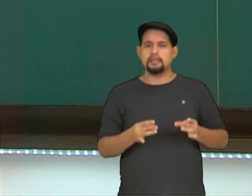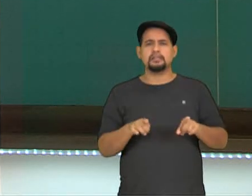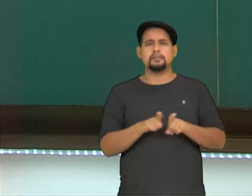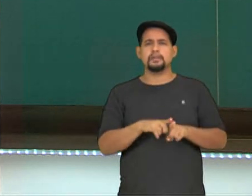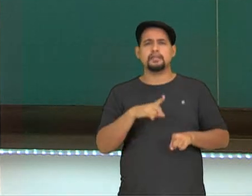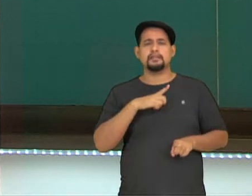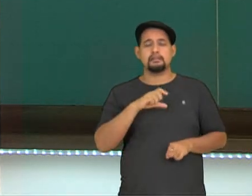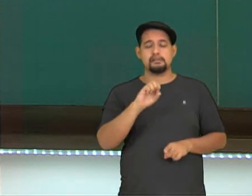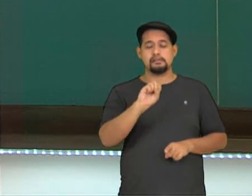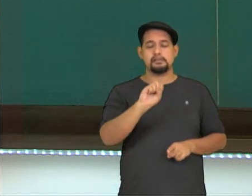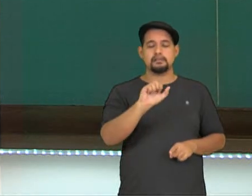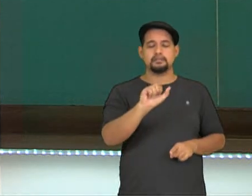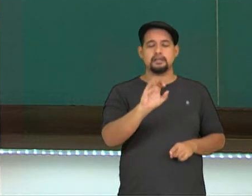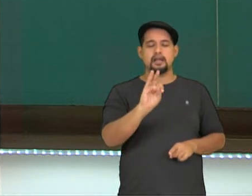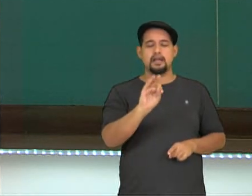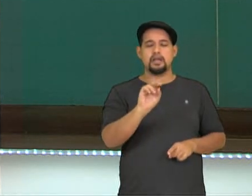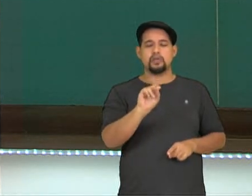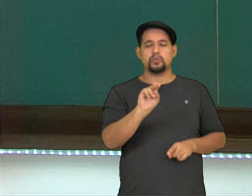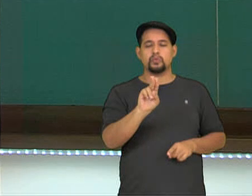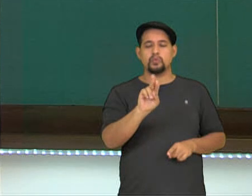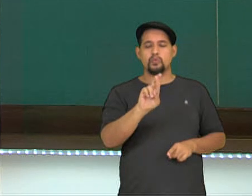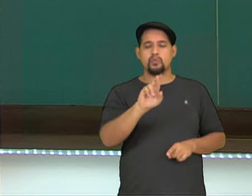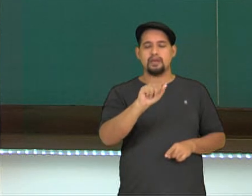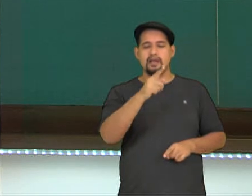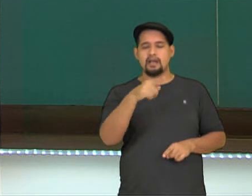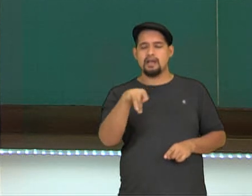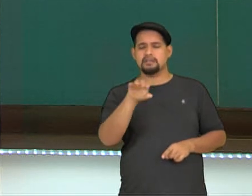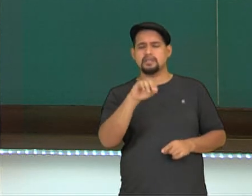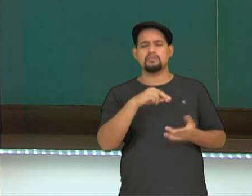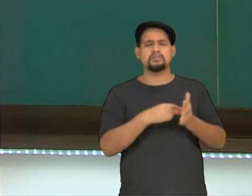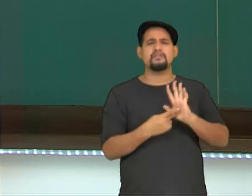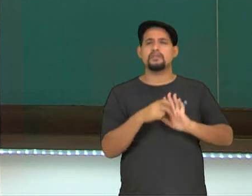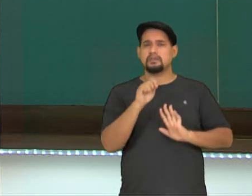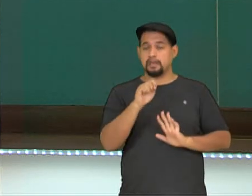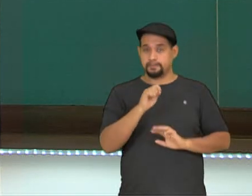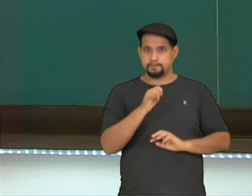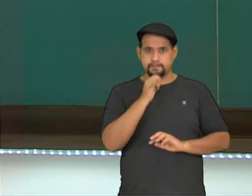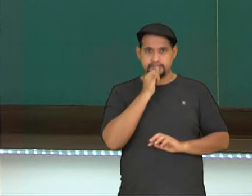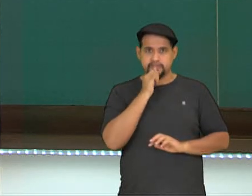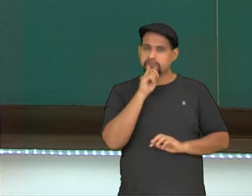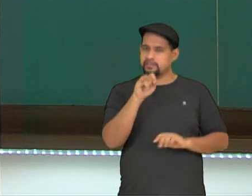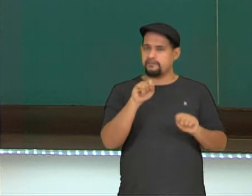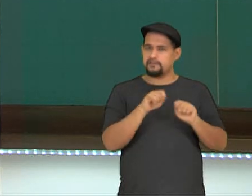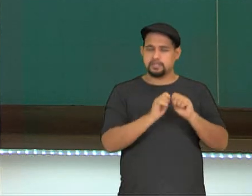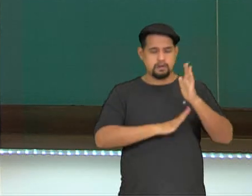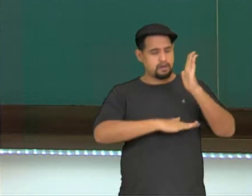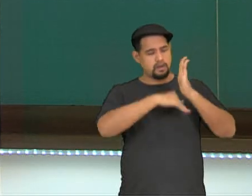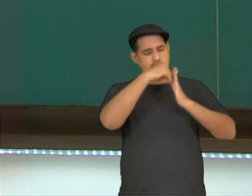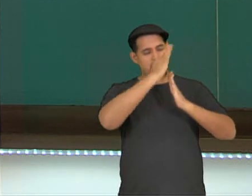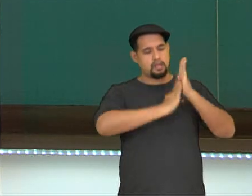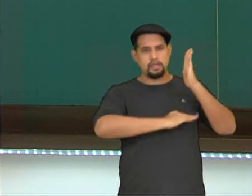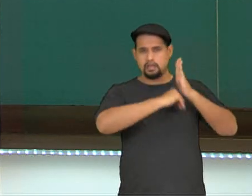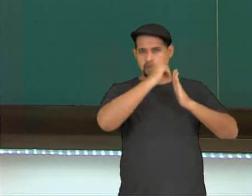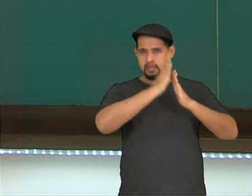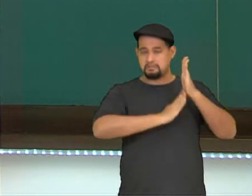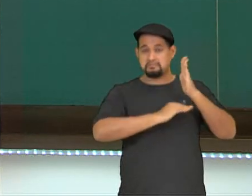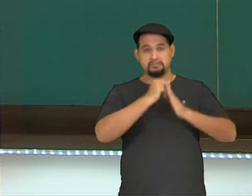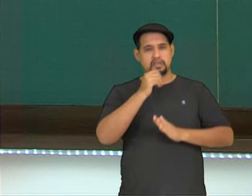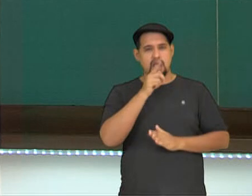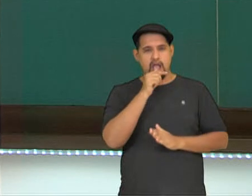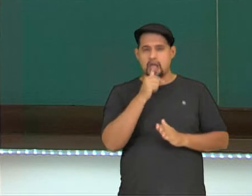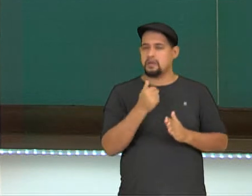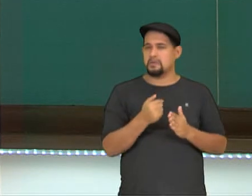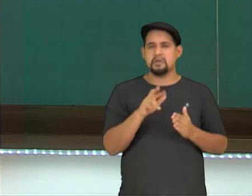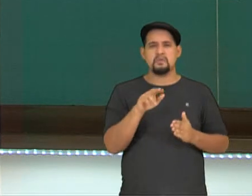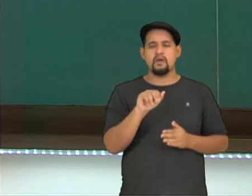temos a saturação. O que é saturação? Saturação é o seguinte: se você está fazendo uma pintura com uma tinta à base de água, que nem uma